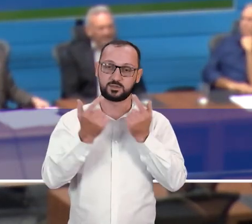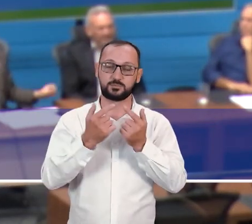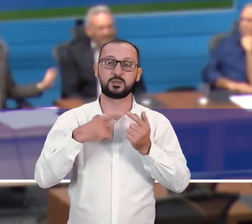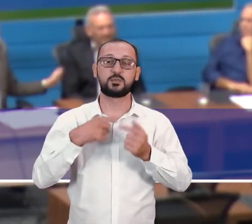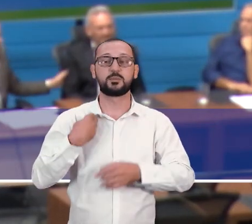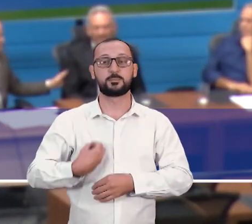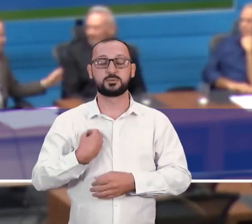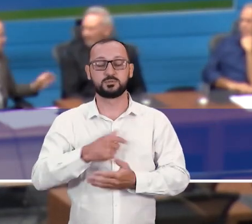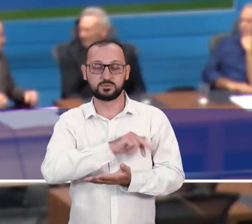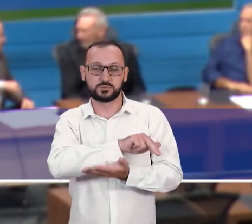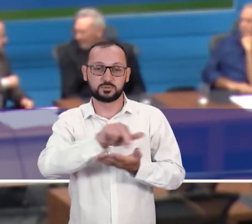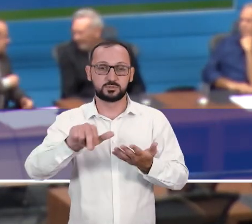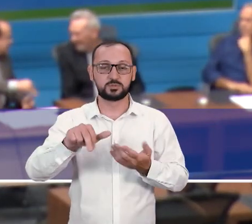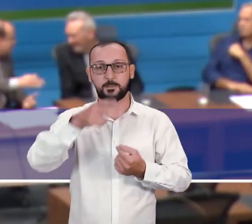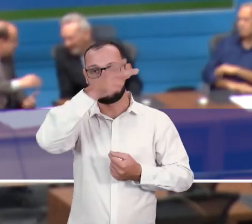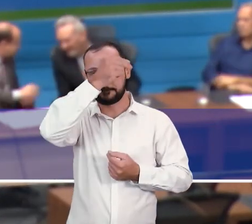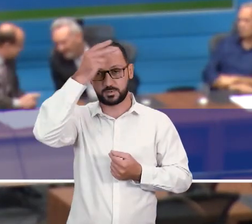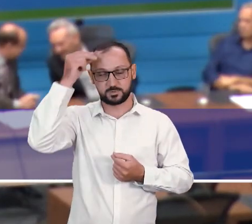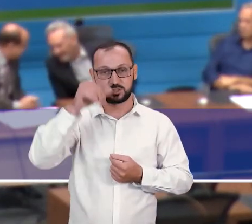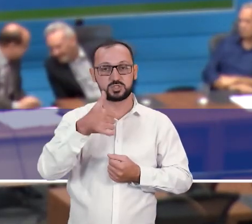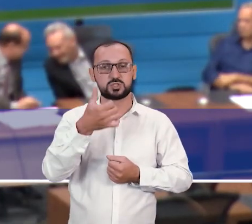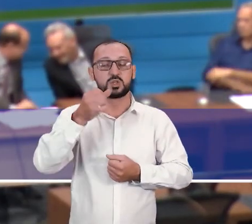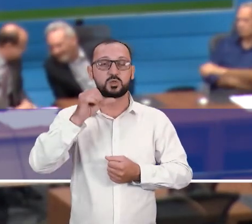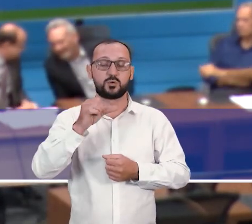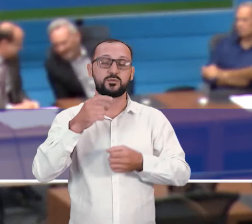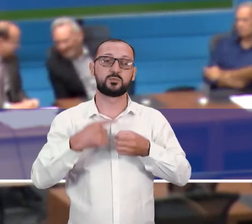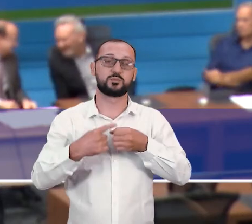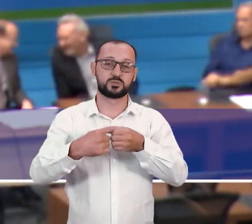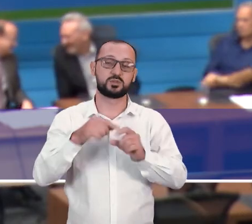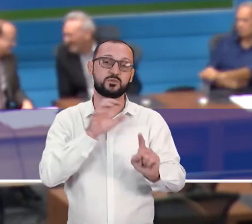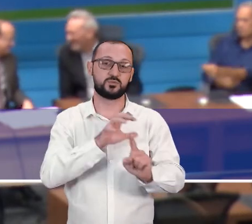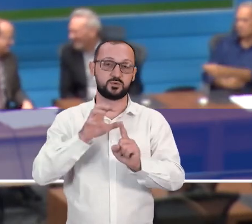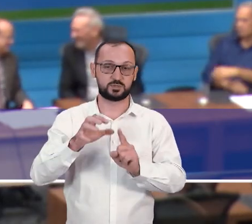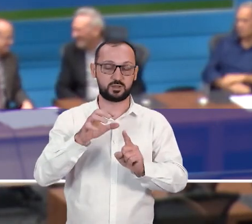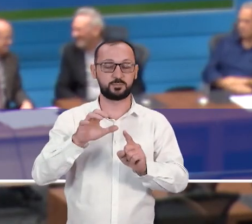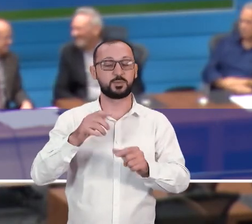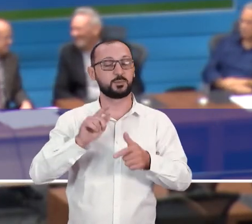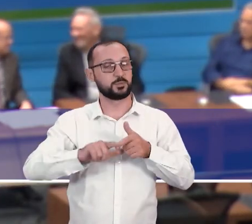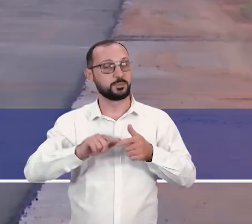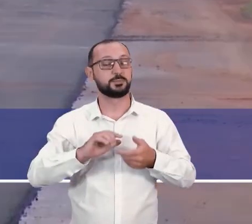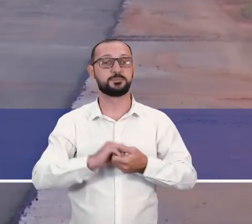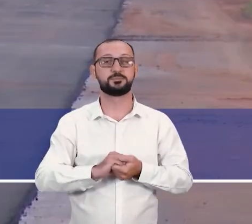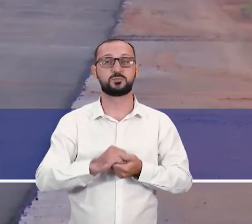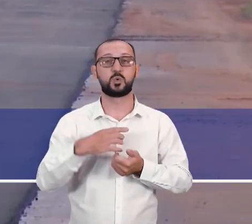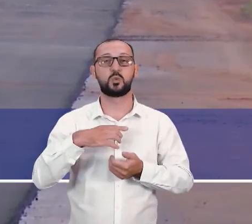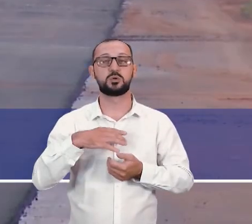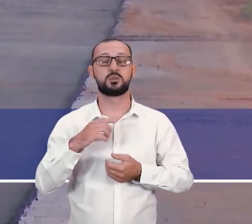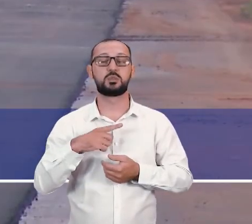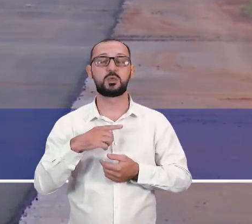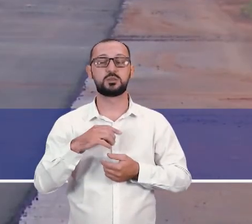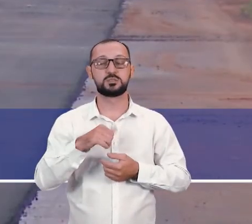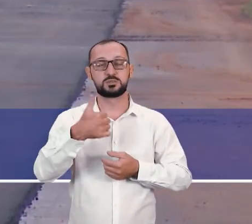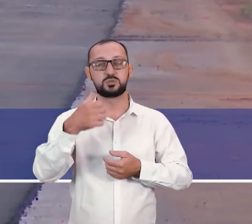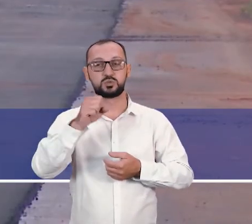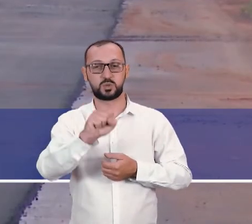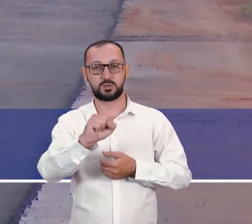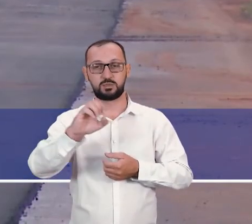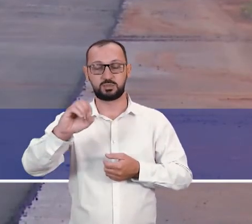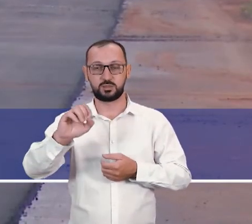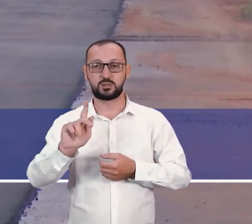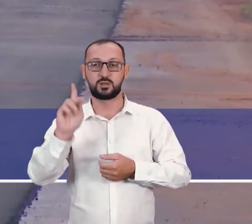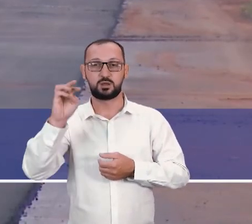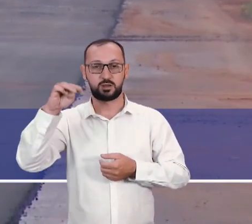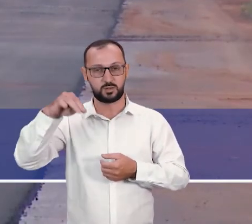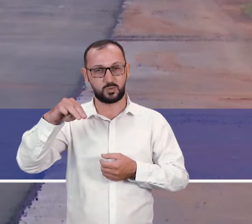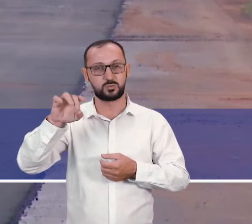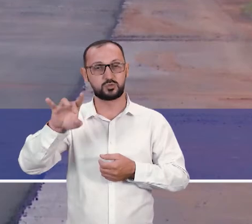e contou com a participação de alguns dos prefeitos dos 19 municípios afetados pela situação. Atualmente, apenas 180 dos mais de